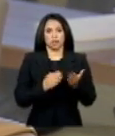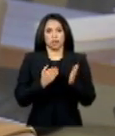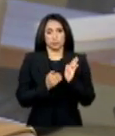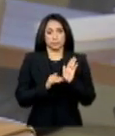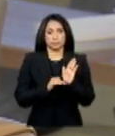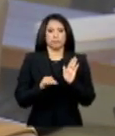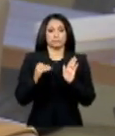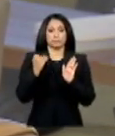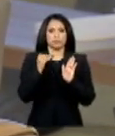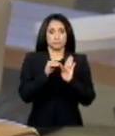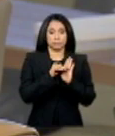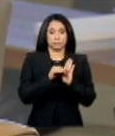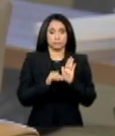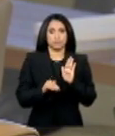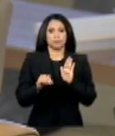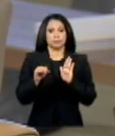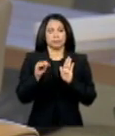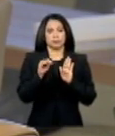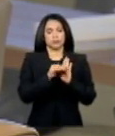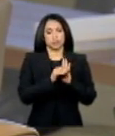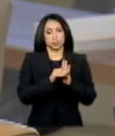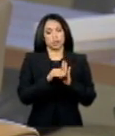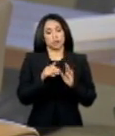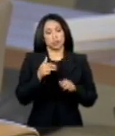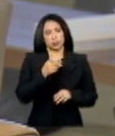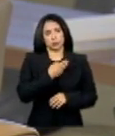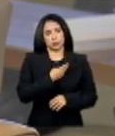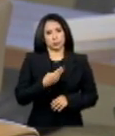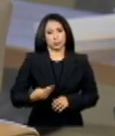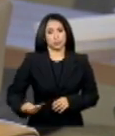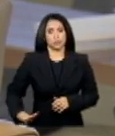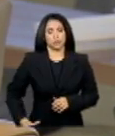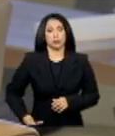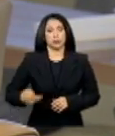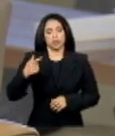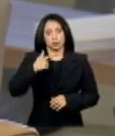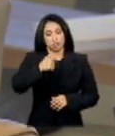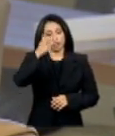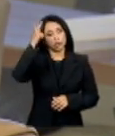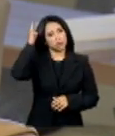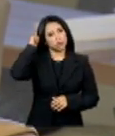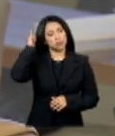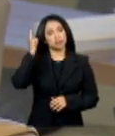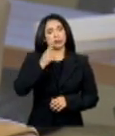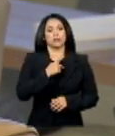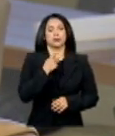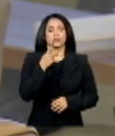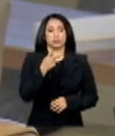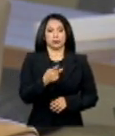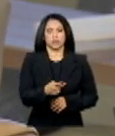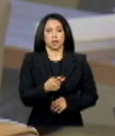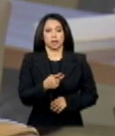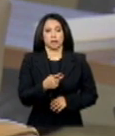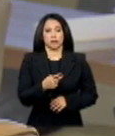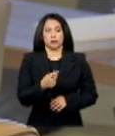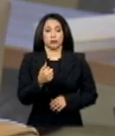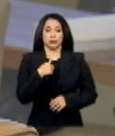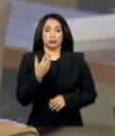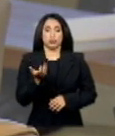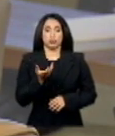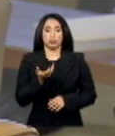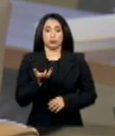dados como o ministro alexandre moraes vem de trazer à colação apenas faço há